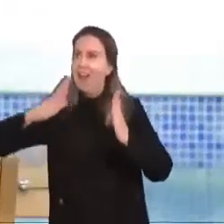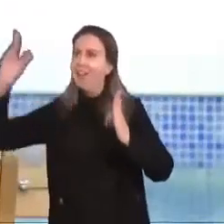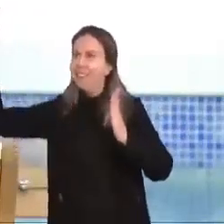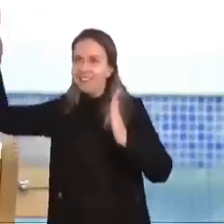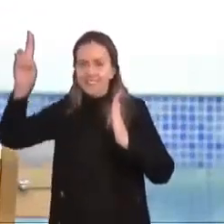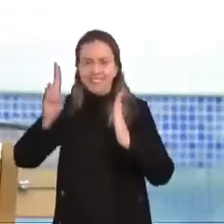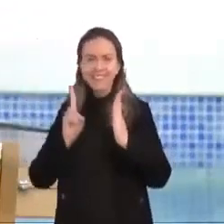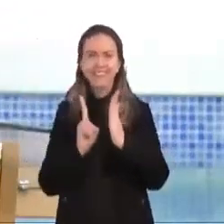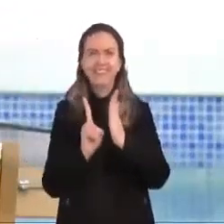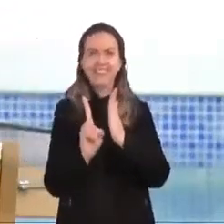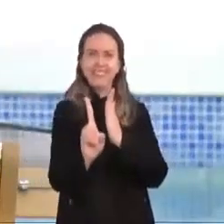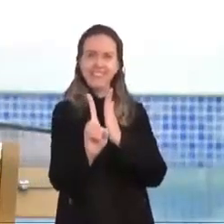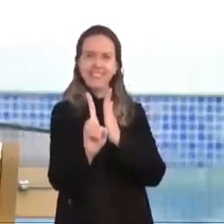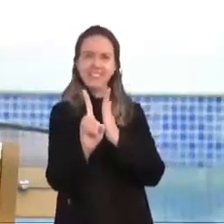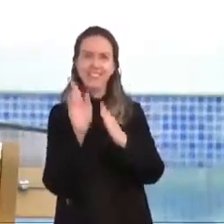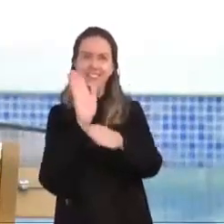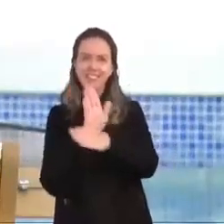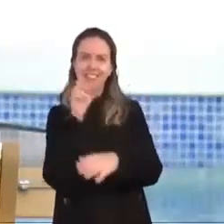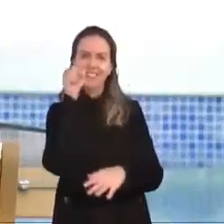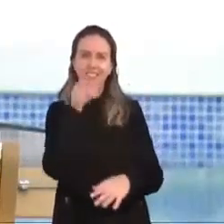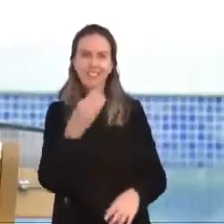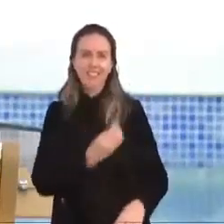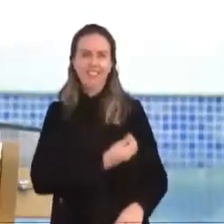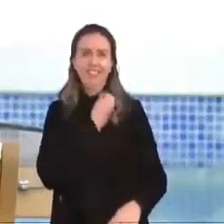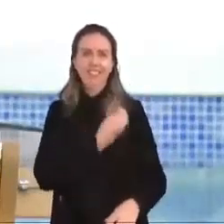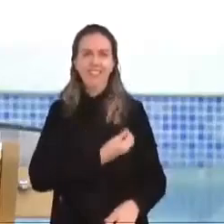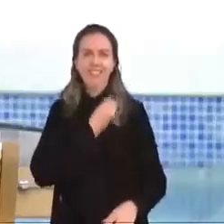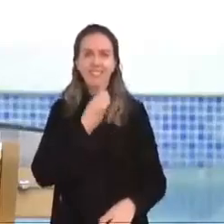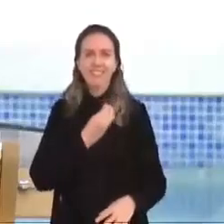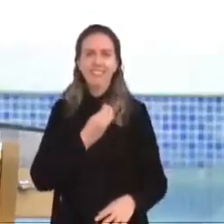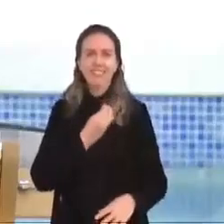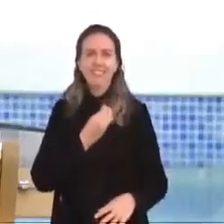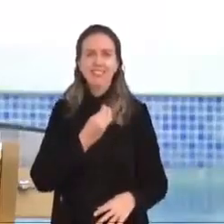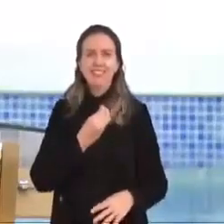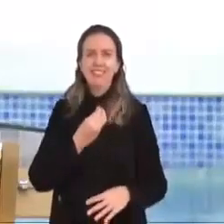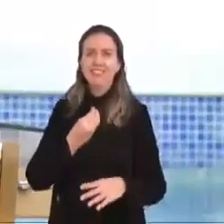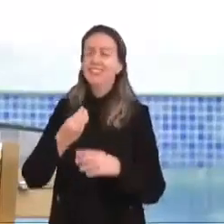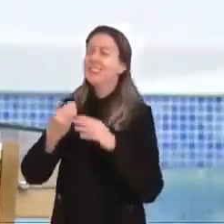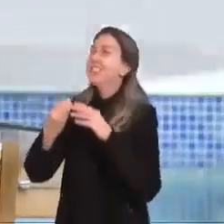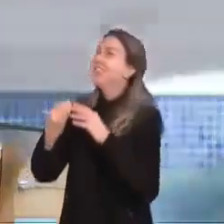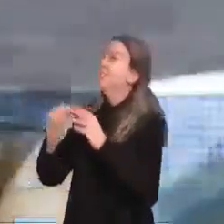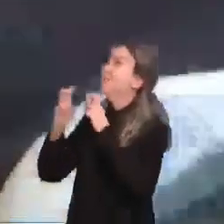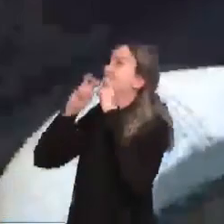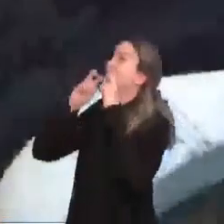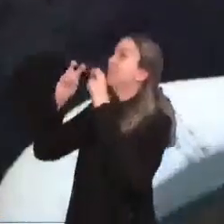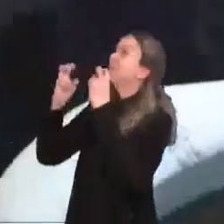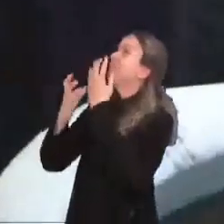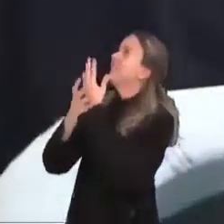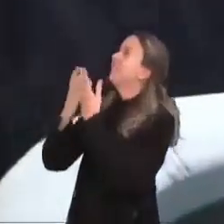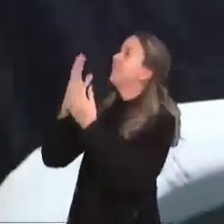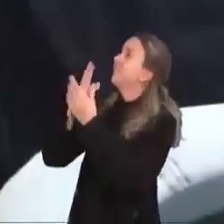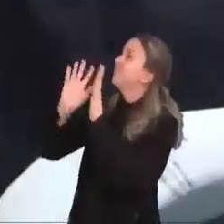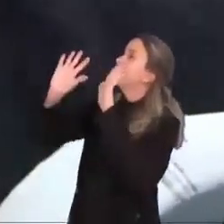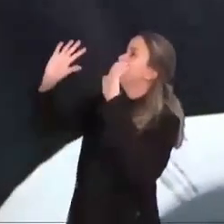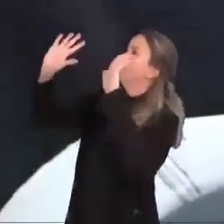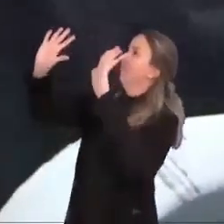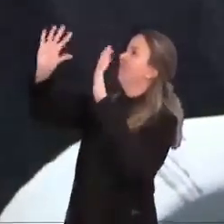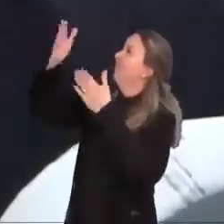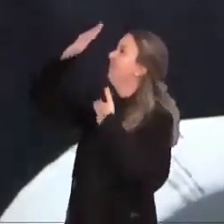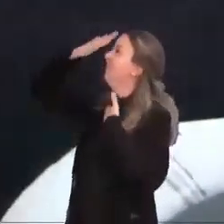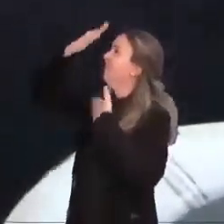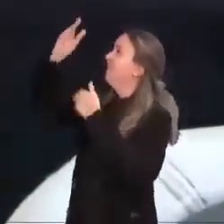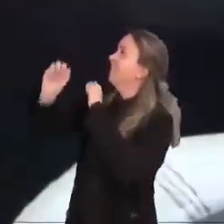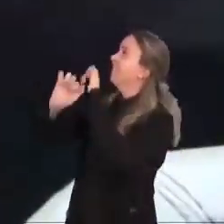está aberta para a oração. Quem entende a voz de Deus, levante a sua mão e dê o melhor,